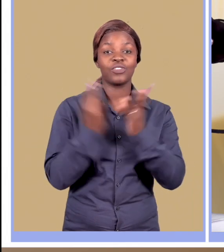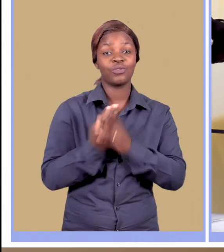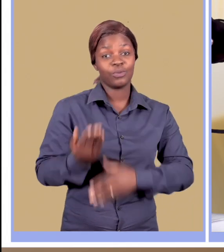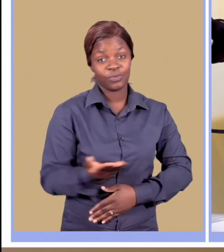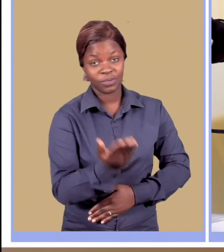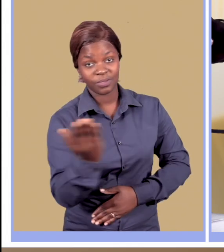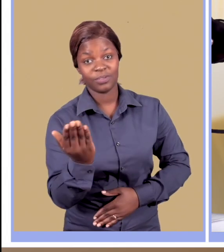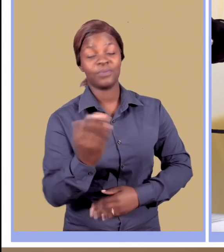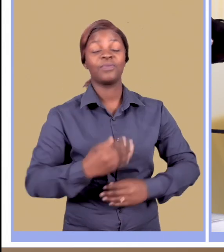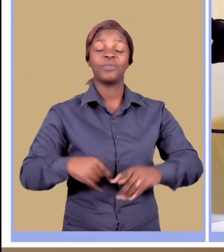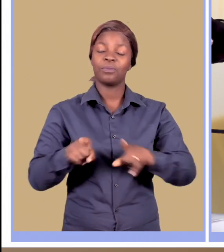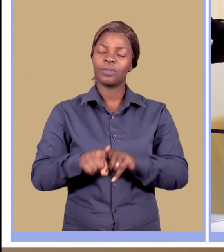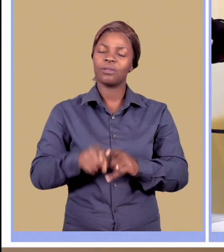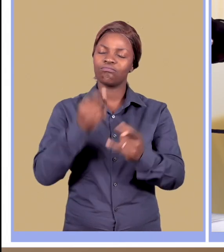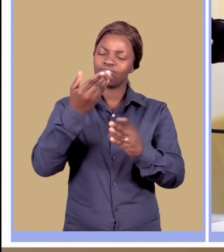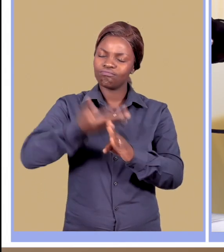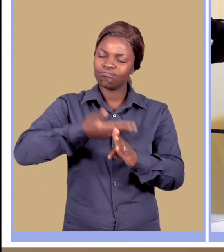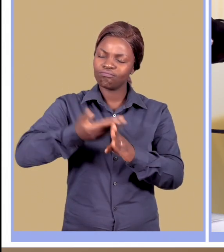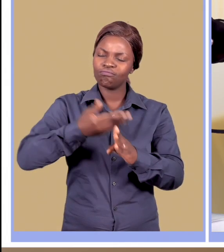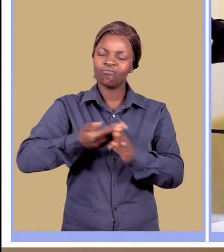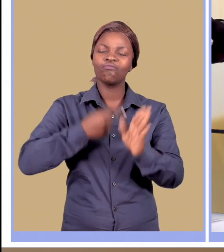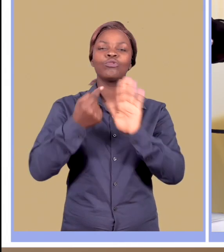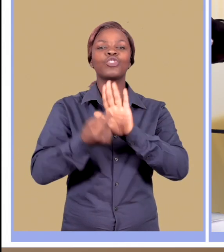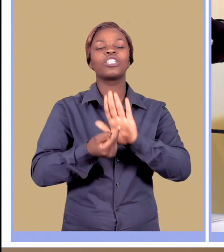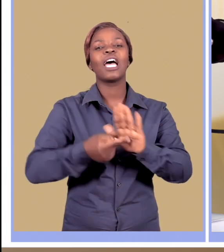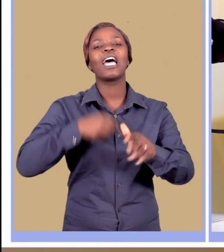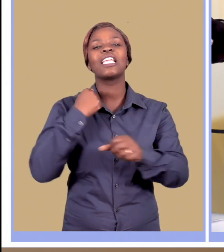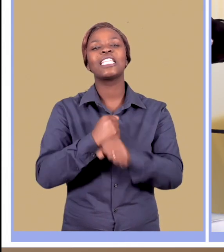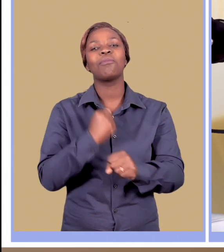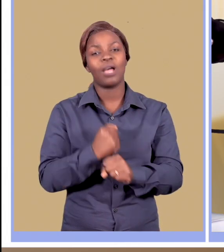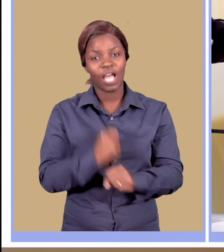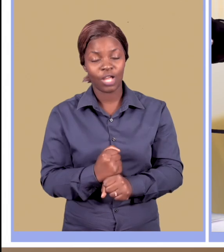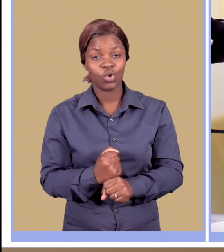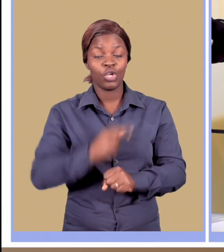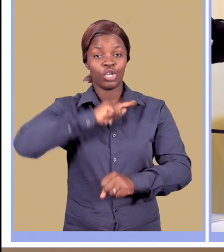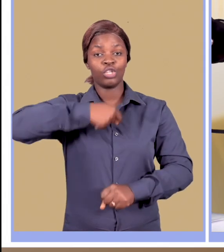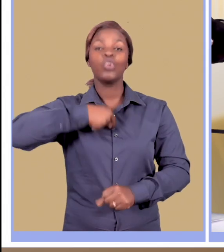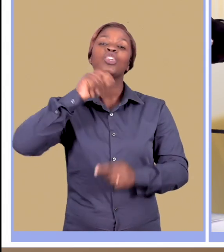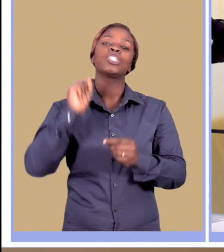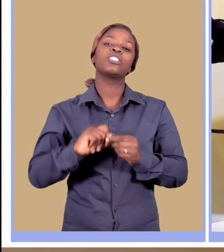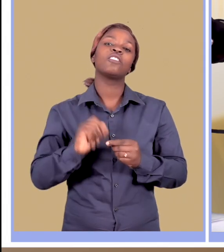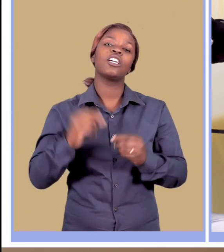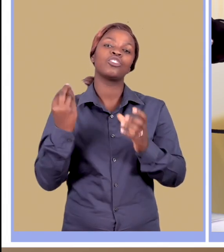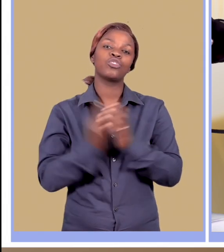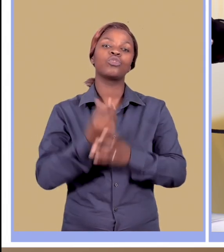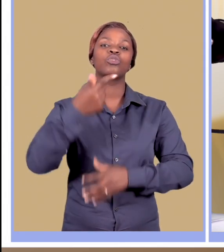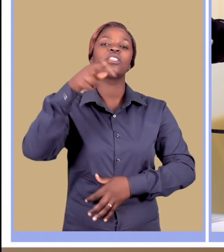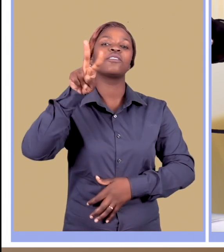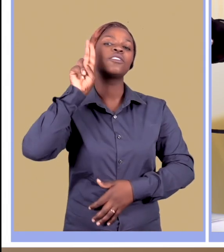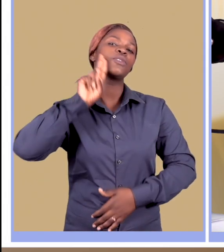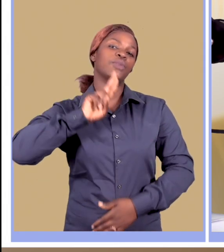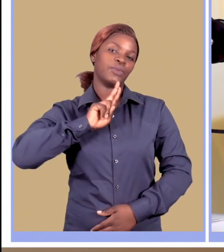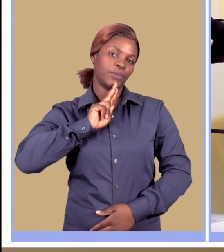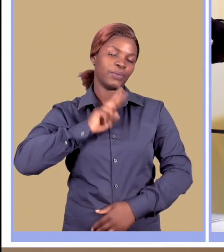poder conversar um pouco convosco, partilhar um pouco a experiência de trabalho que temos estado a realizar